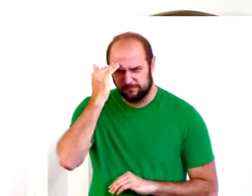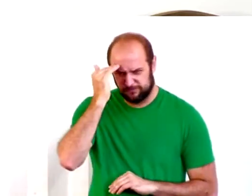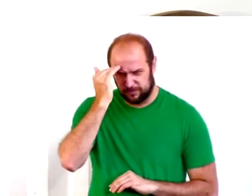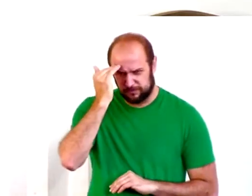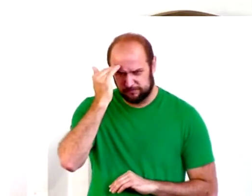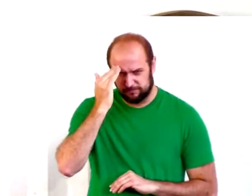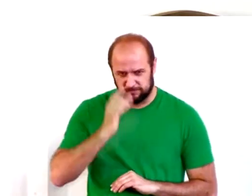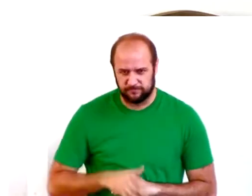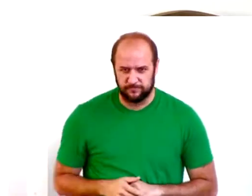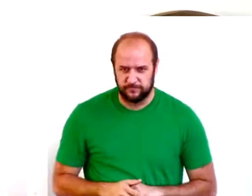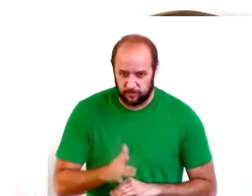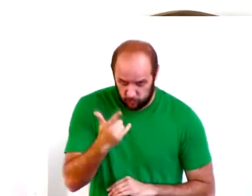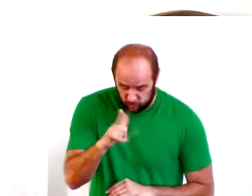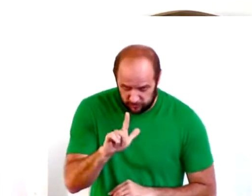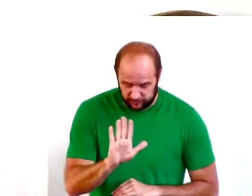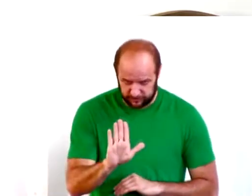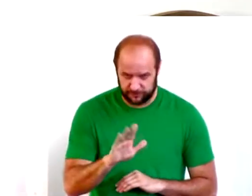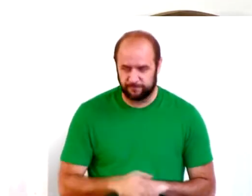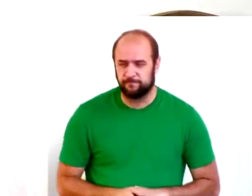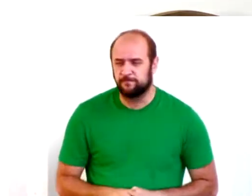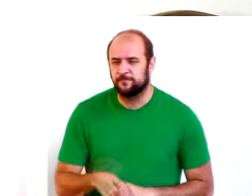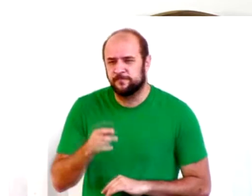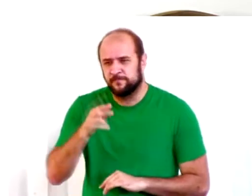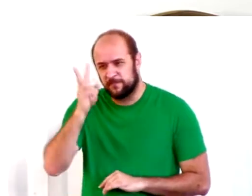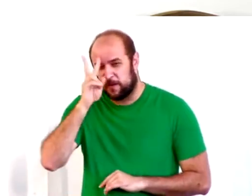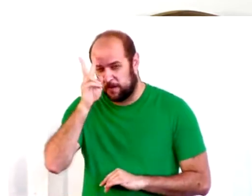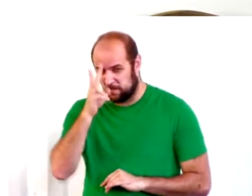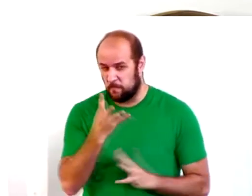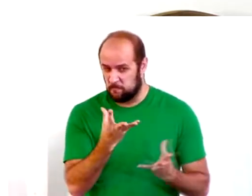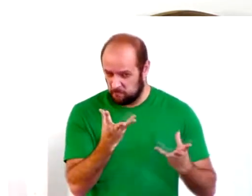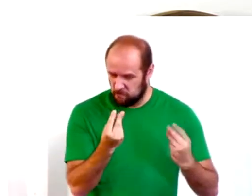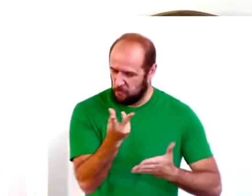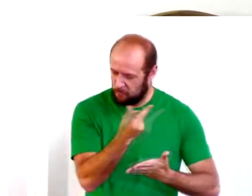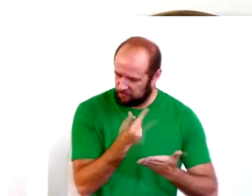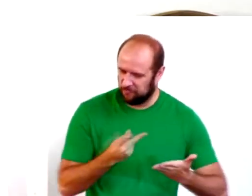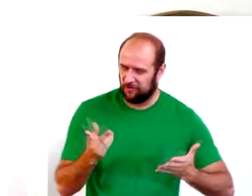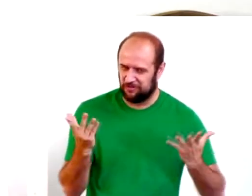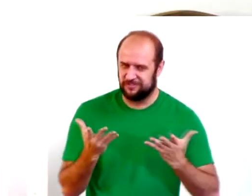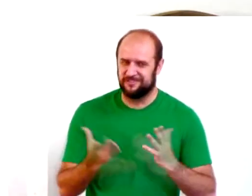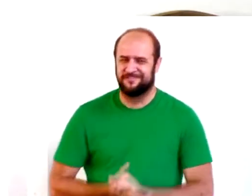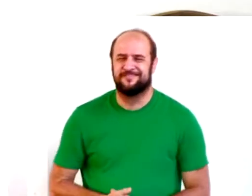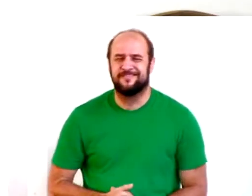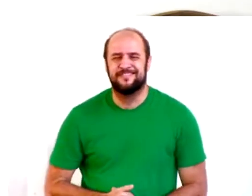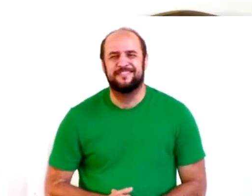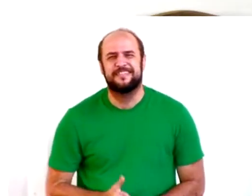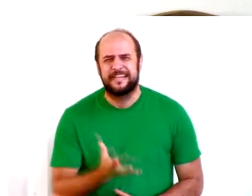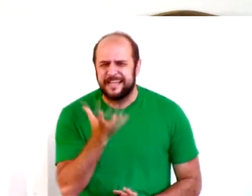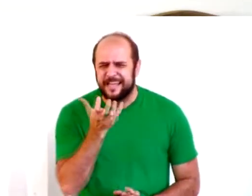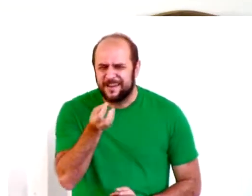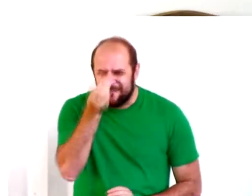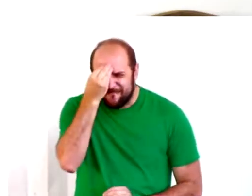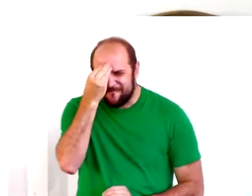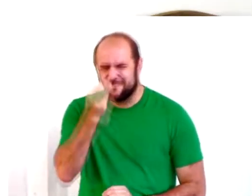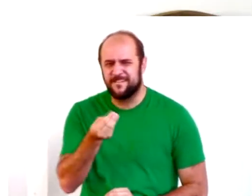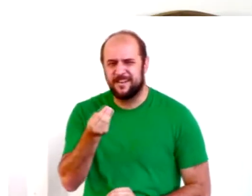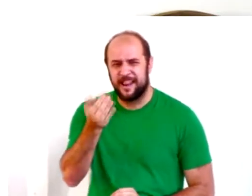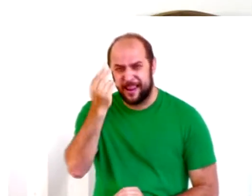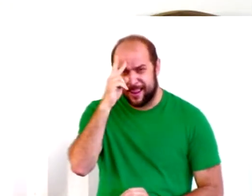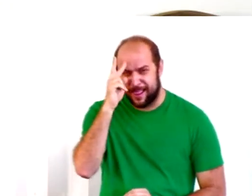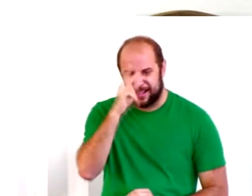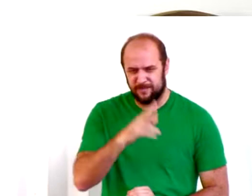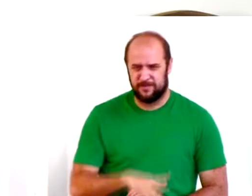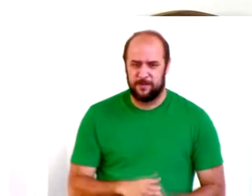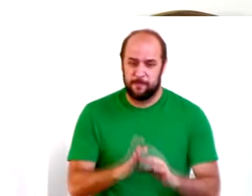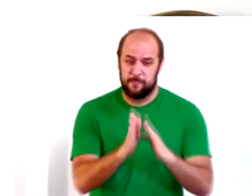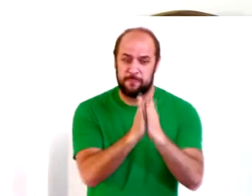Então, crianças, vamos recapitular, porque nós estamos, quero muito que vocês gravem uma coisa, que